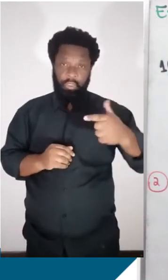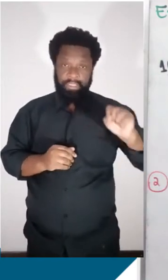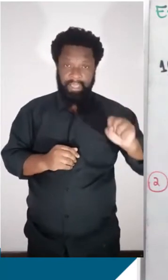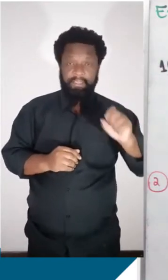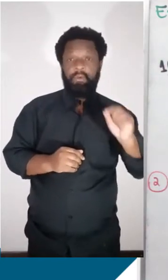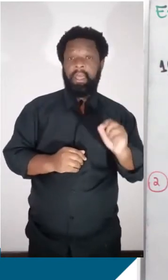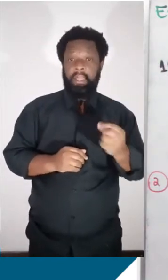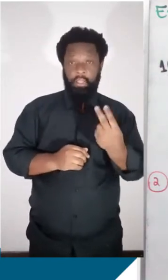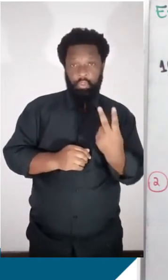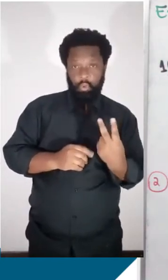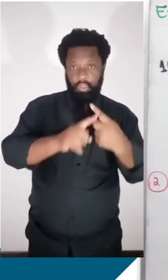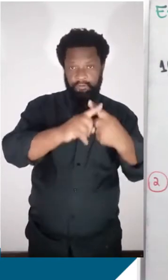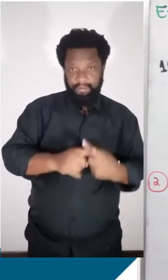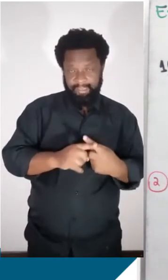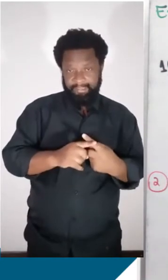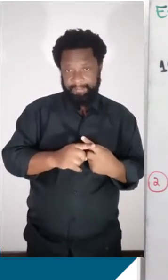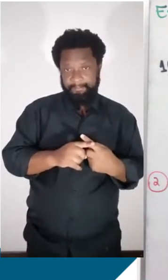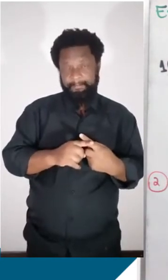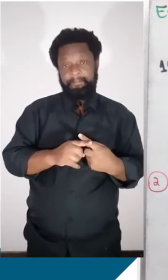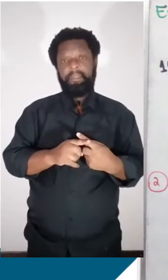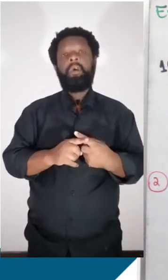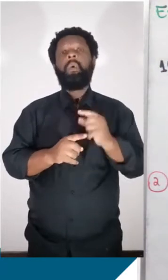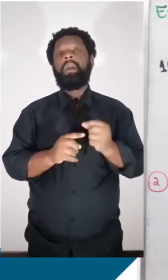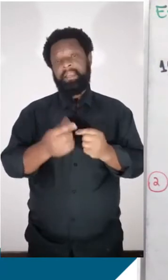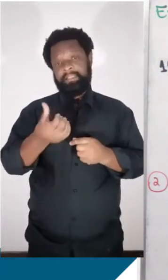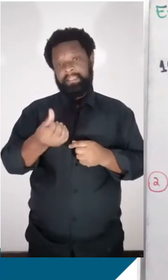Cu2S vai ser 2 vezes a massa do cobre que ele deu,